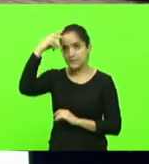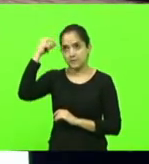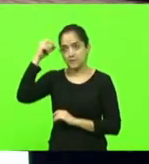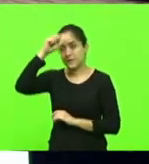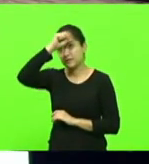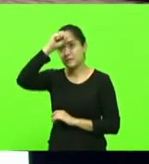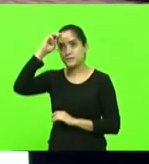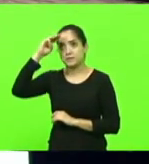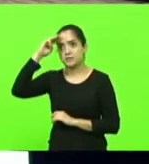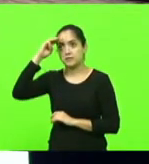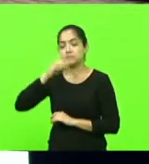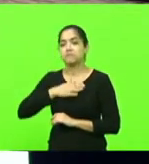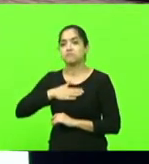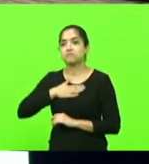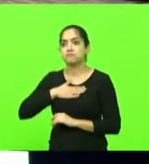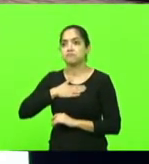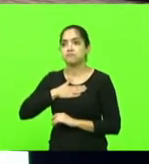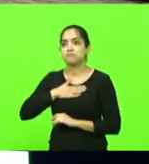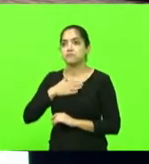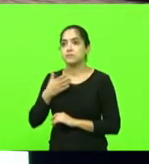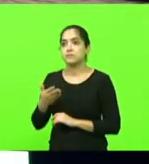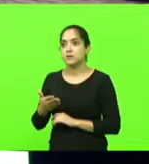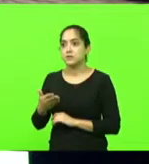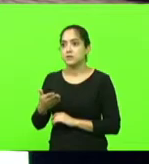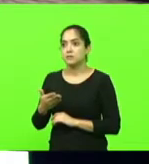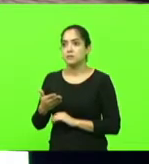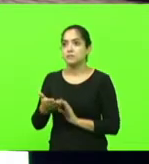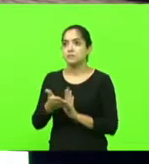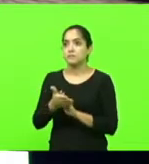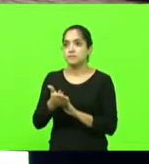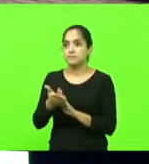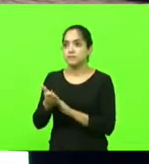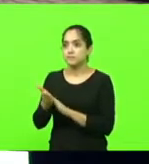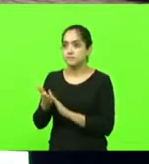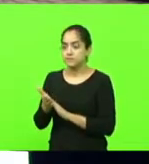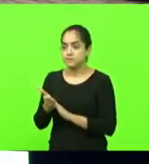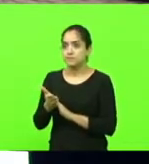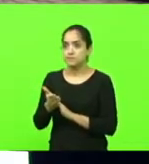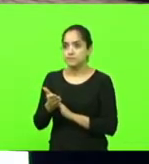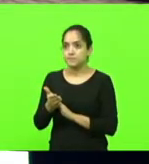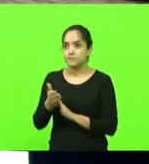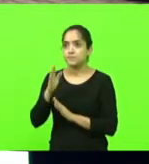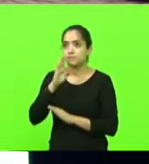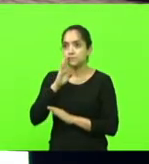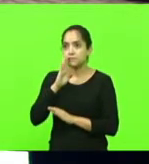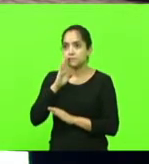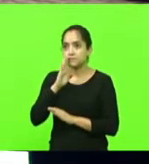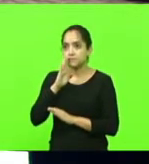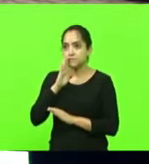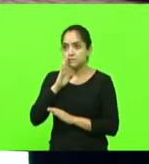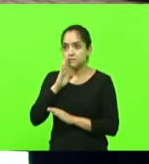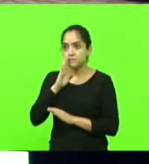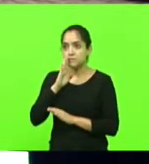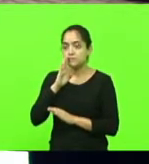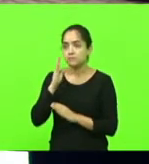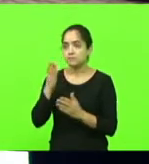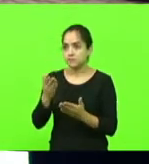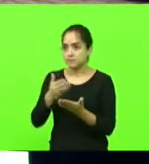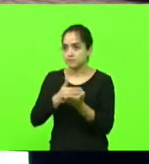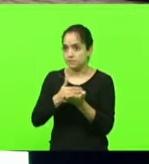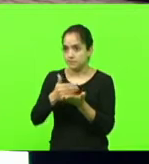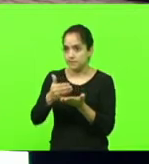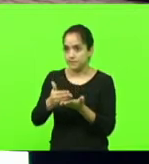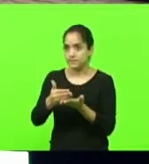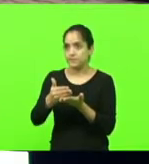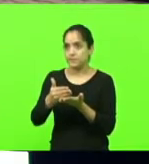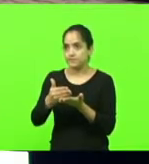Zanardi, um prazer tê-lo aqui conosco. E parabenizar o deputado Berlanda por essa iniciativa, deputado.